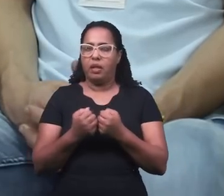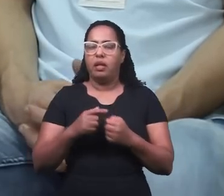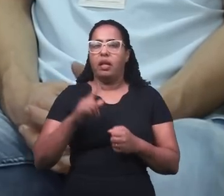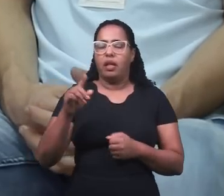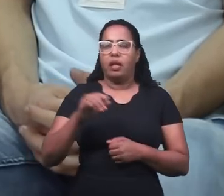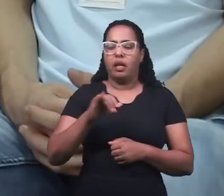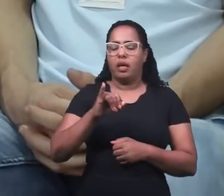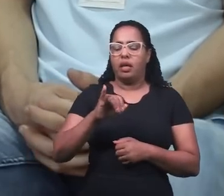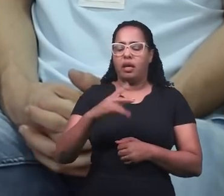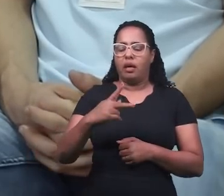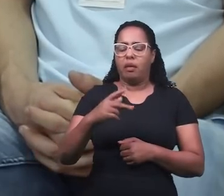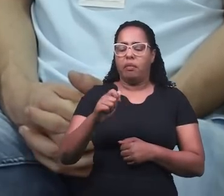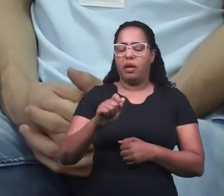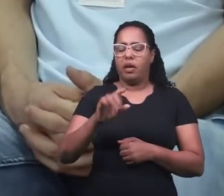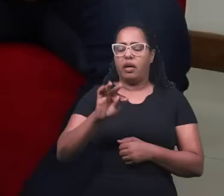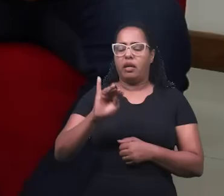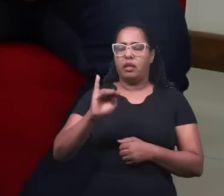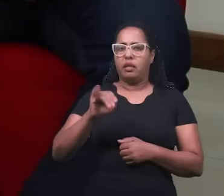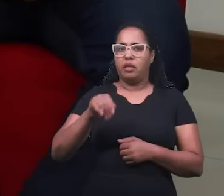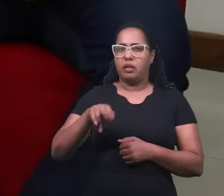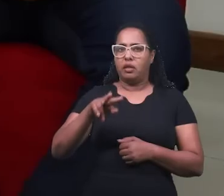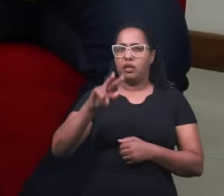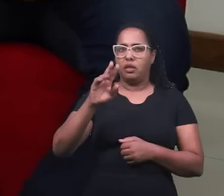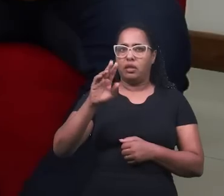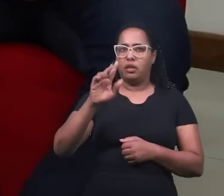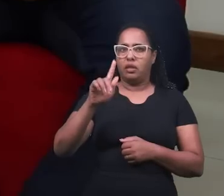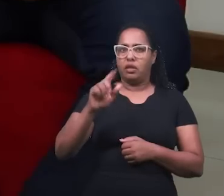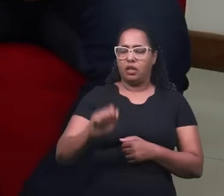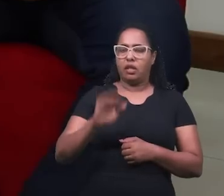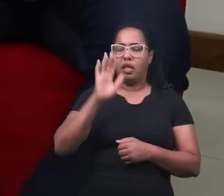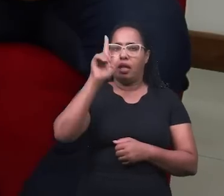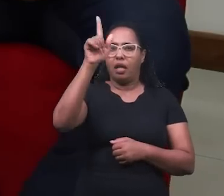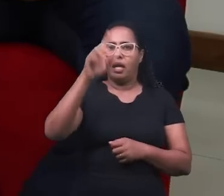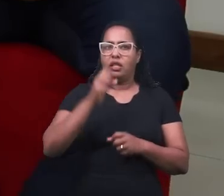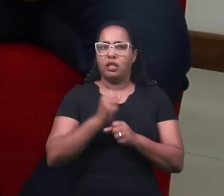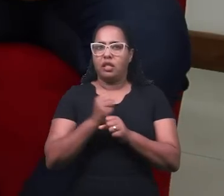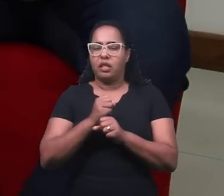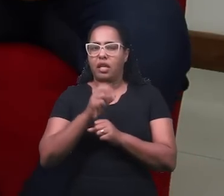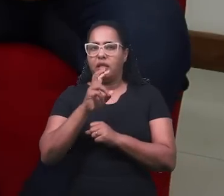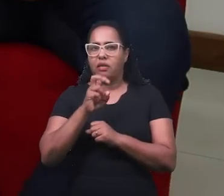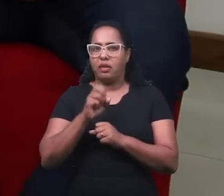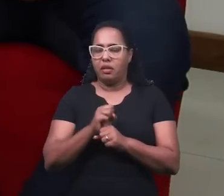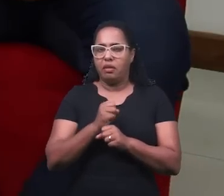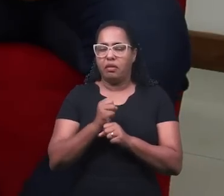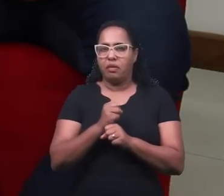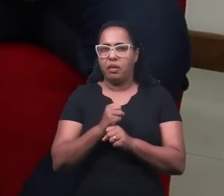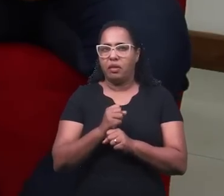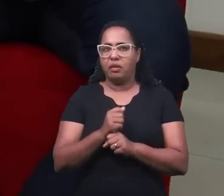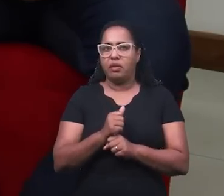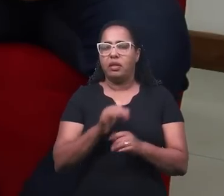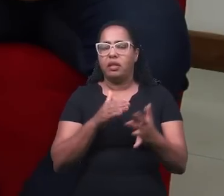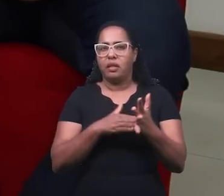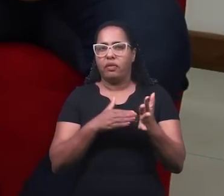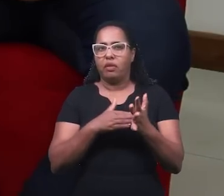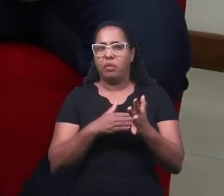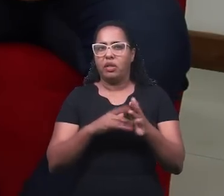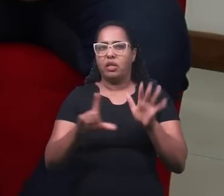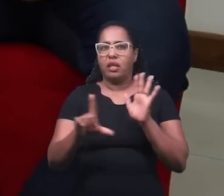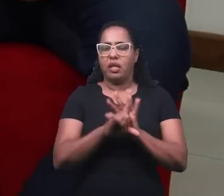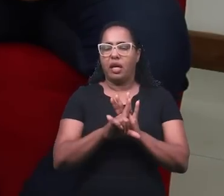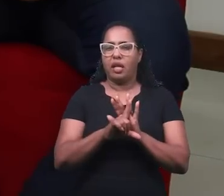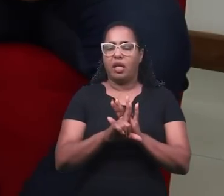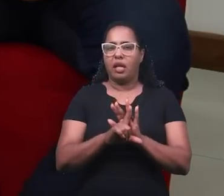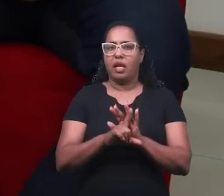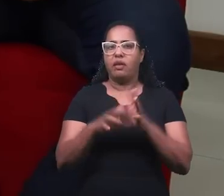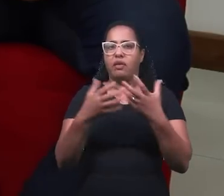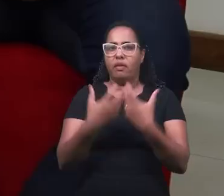de um nossos irmãos lá de Ipatinga. Eles já estavam ali já com seus 55 anos, que é a idade limite para aprovar a residência, e essa